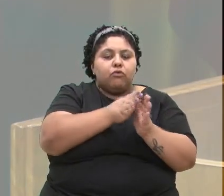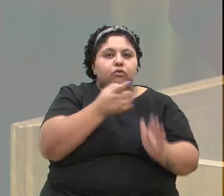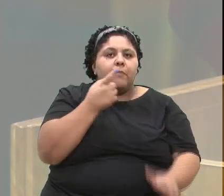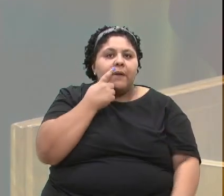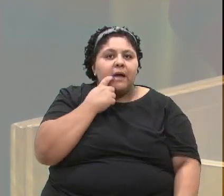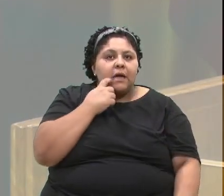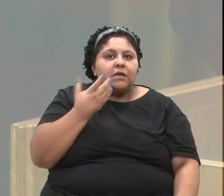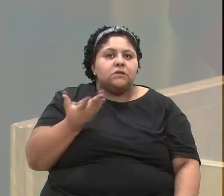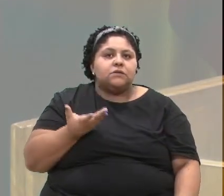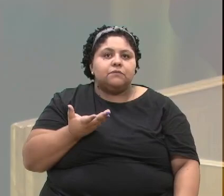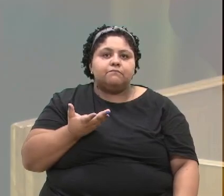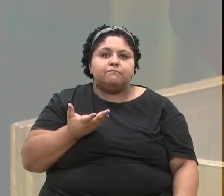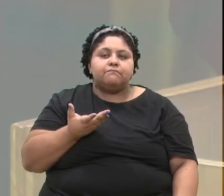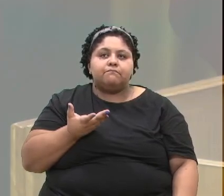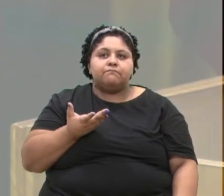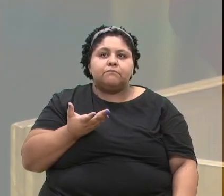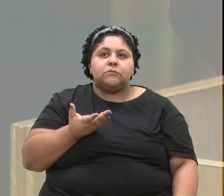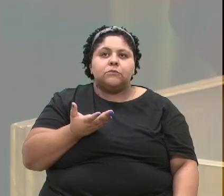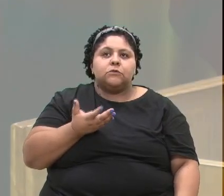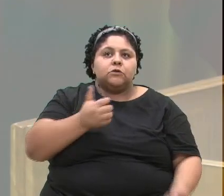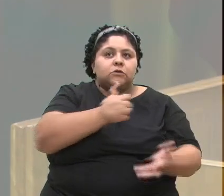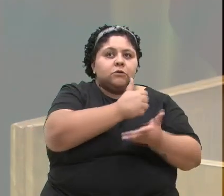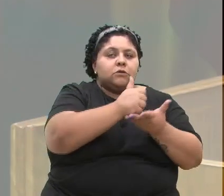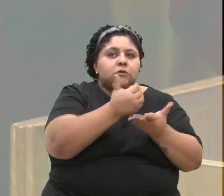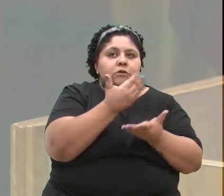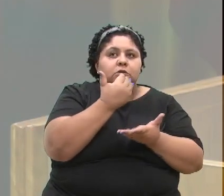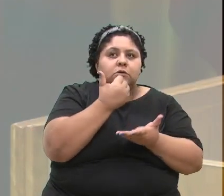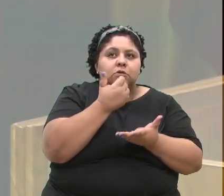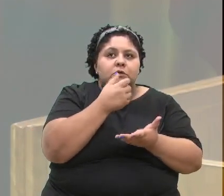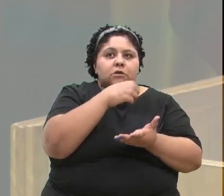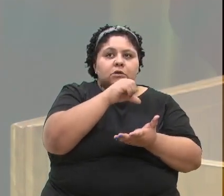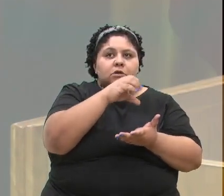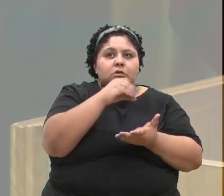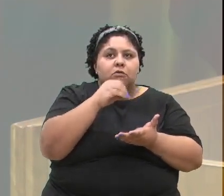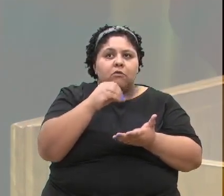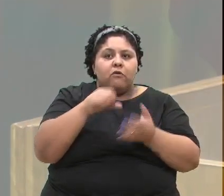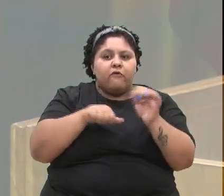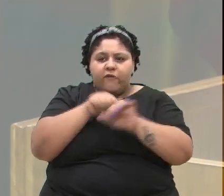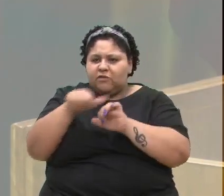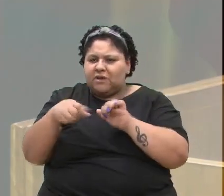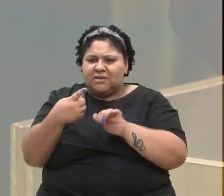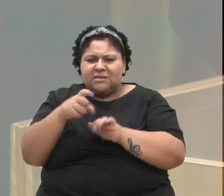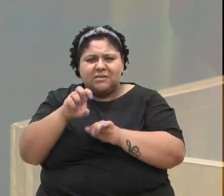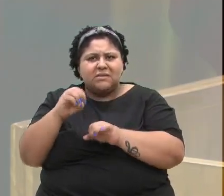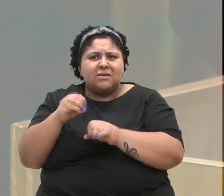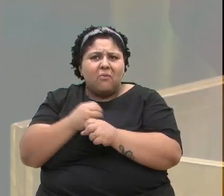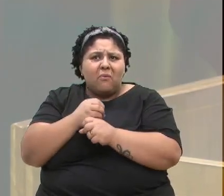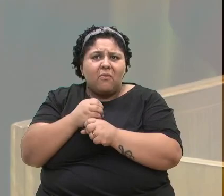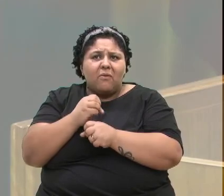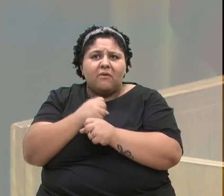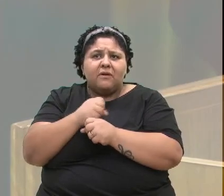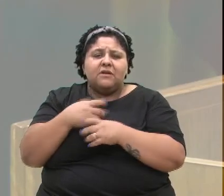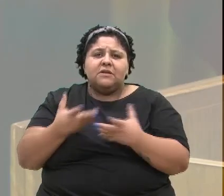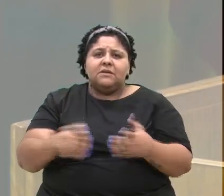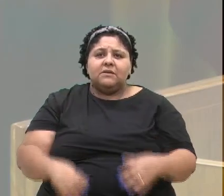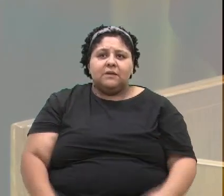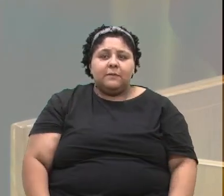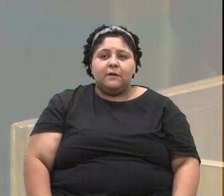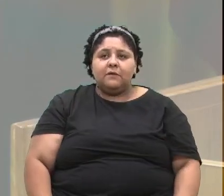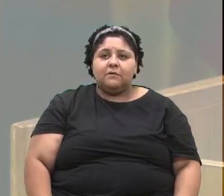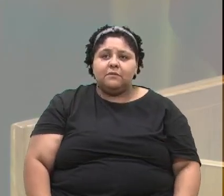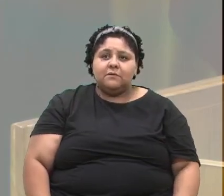tomates se a cesta básica hoje custa r$ 90 vai para 50 pelo amor de Deus olha